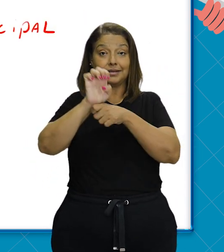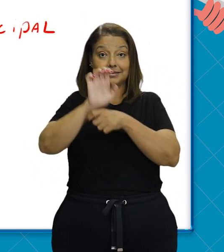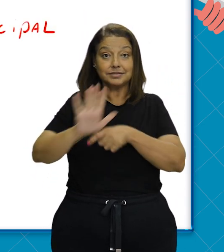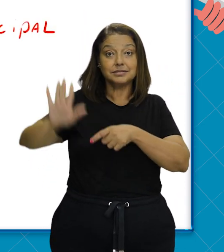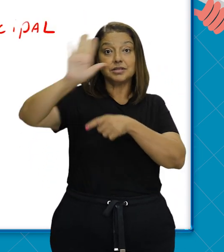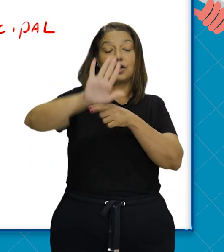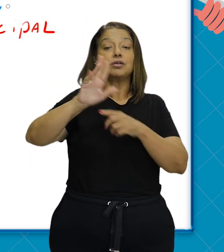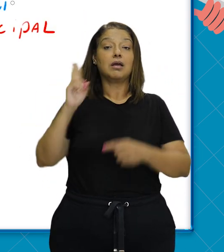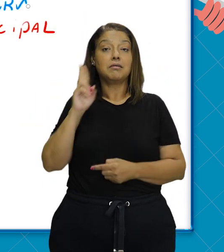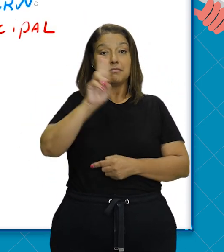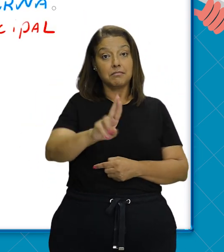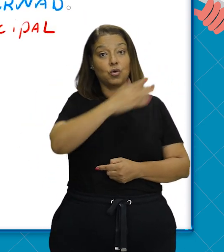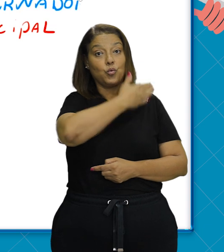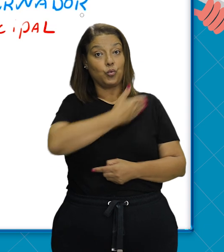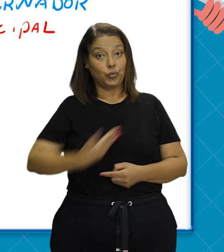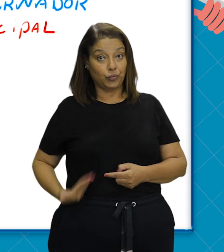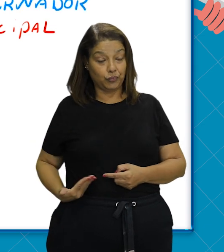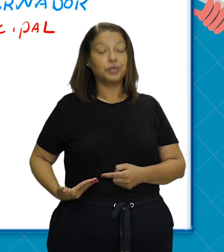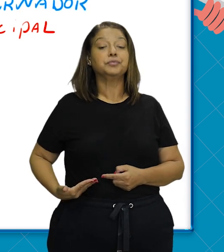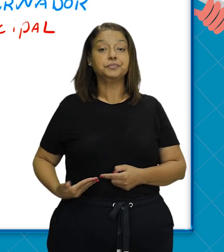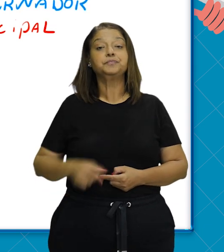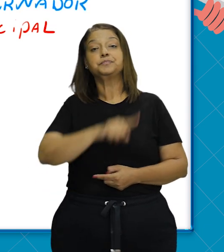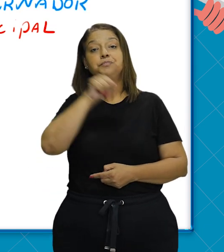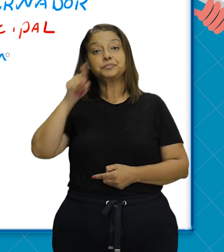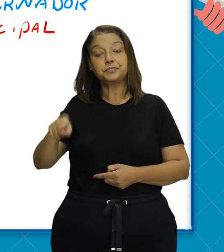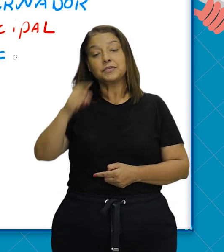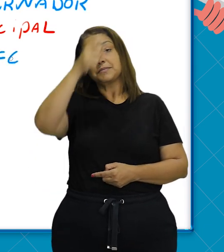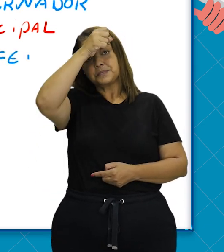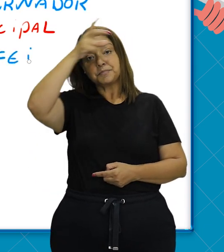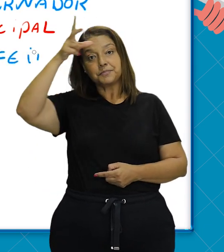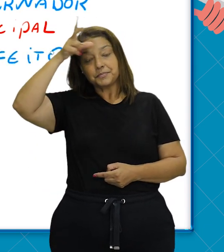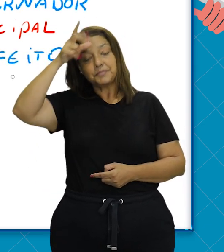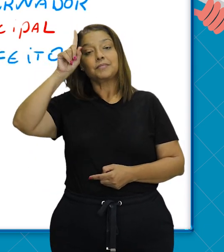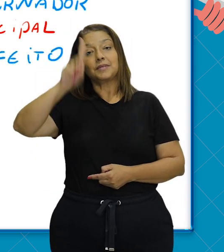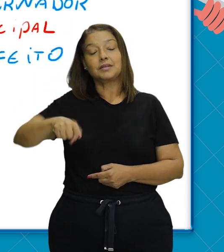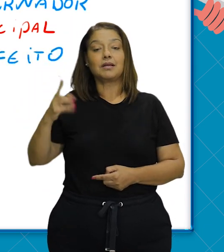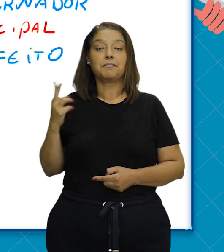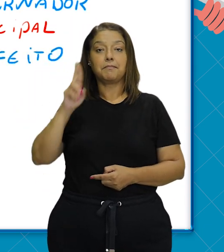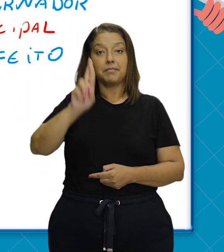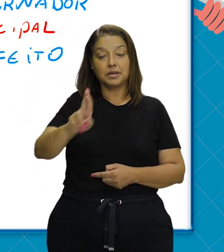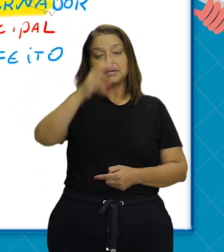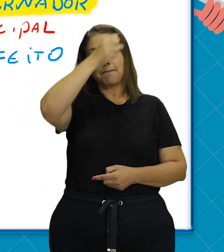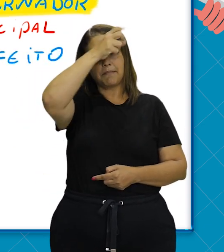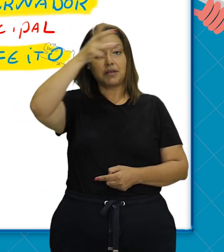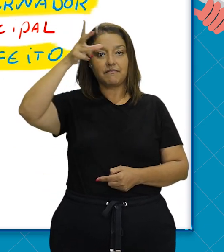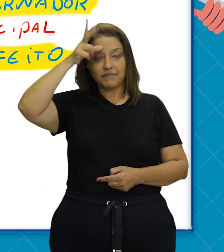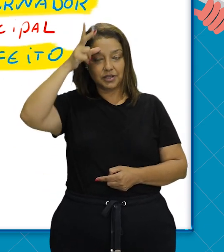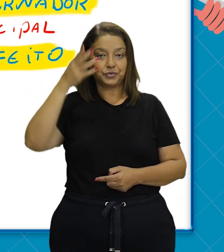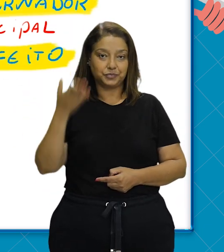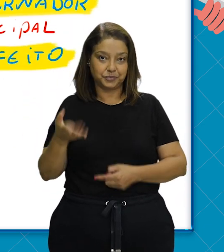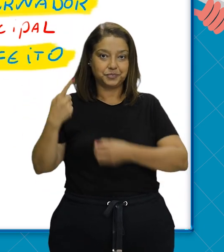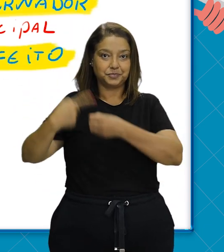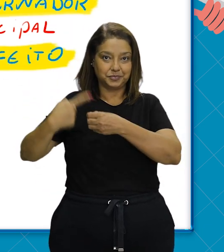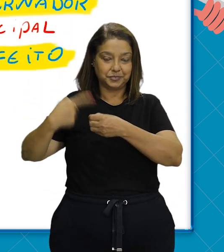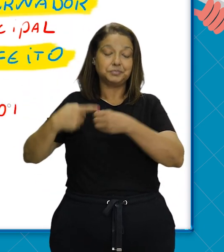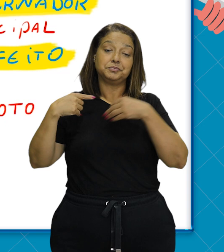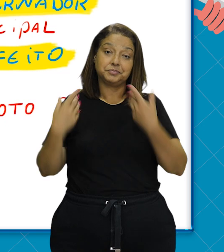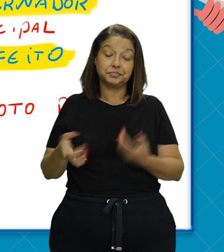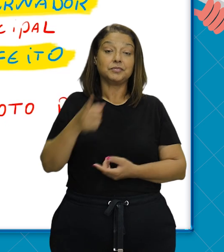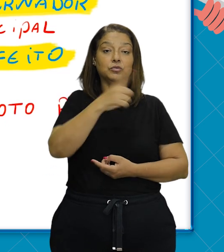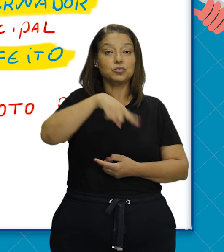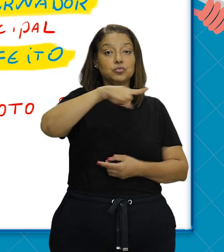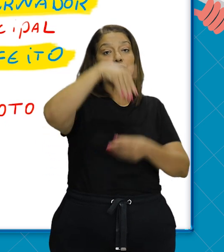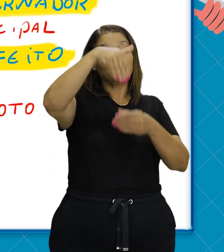estadual, cujo representante é o governador do estado, e a municipal, cujo representante é o prefeito da cidade. Todos